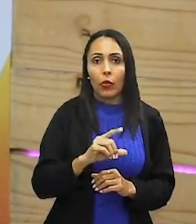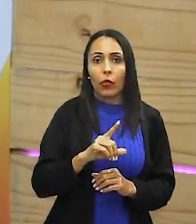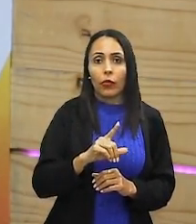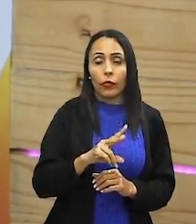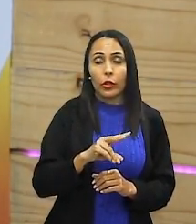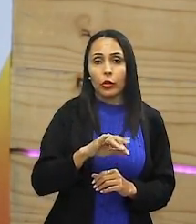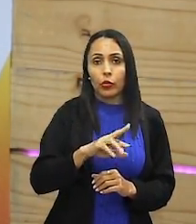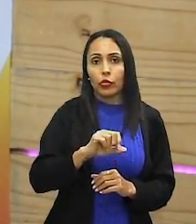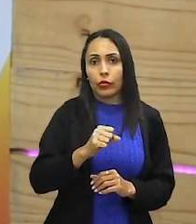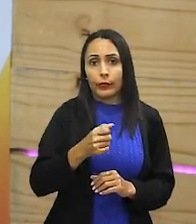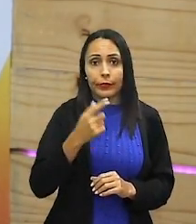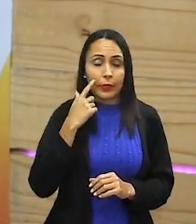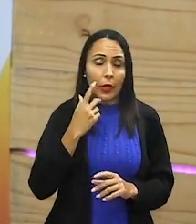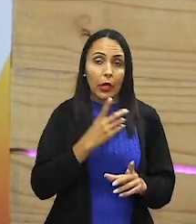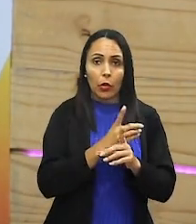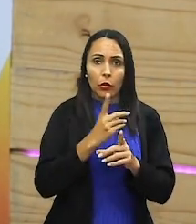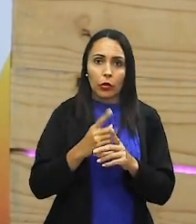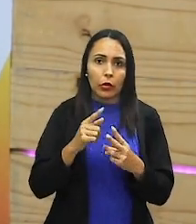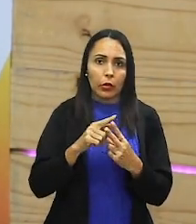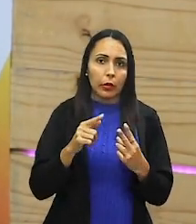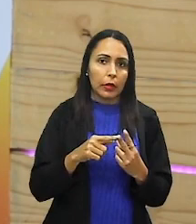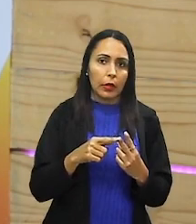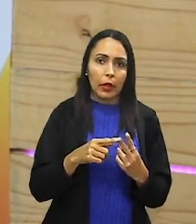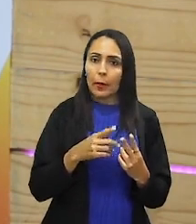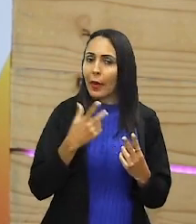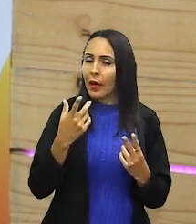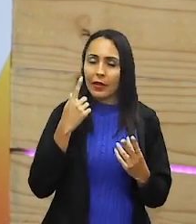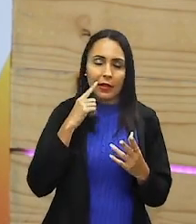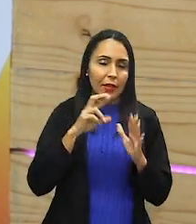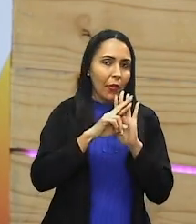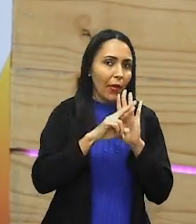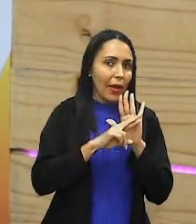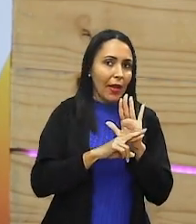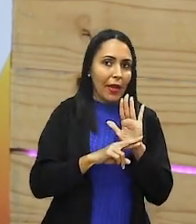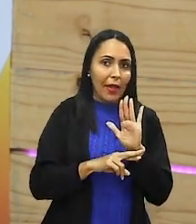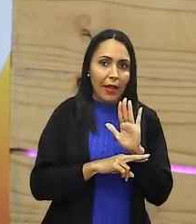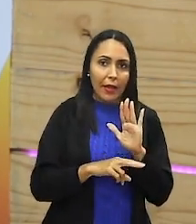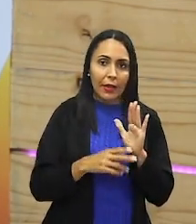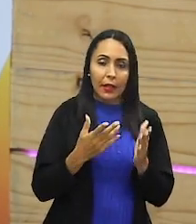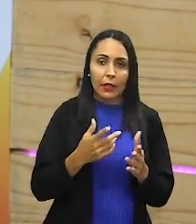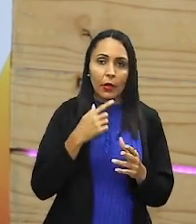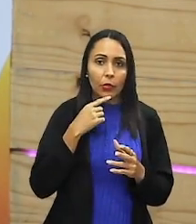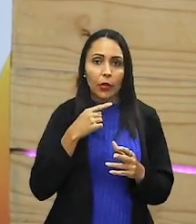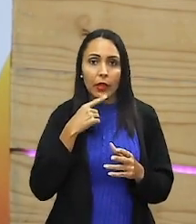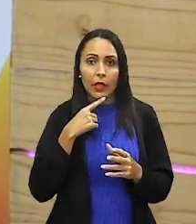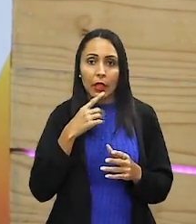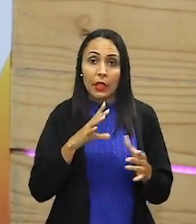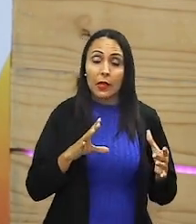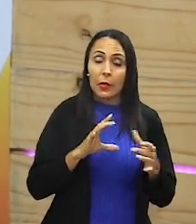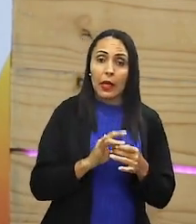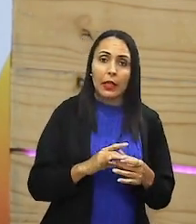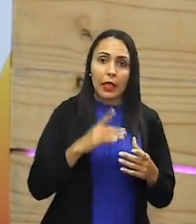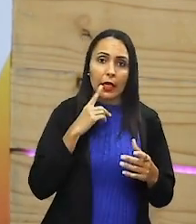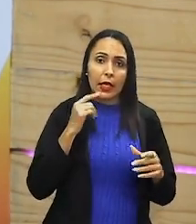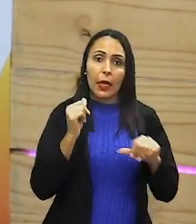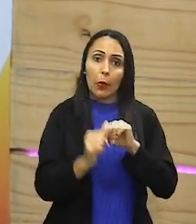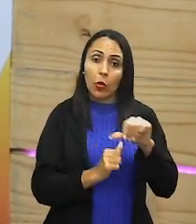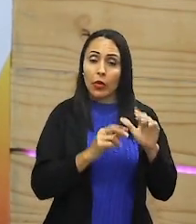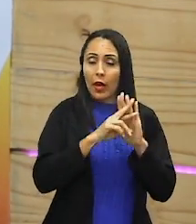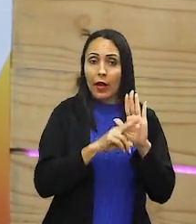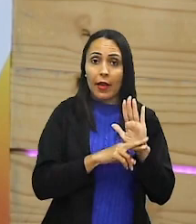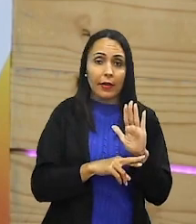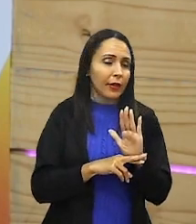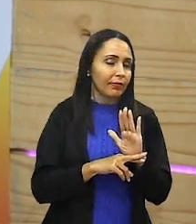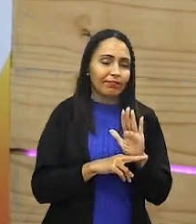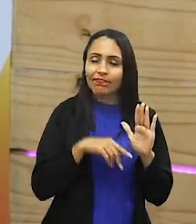materiais genéticos, o DNA e o RNA. Mas não virou regra. Virou exceção. Não adianta você se prender com essas coisas e querer mudar a regra.